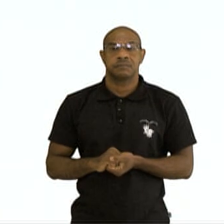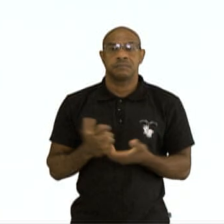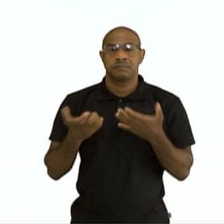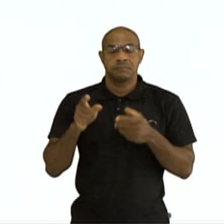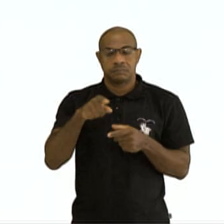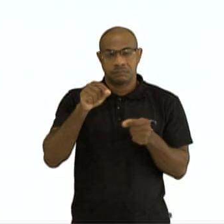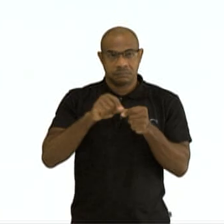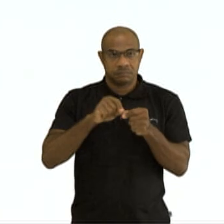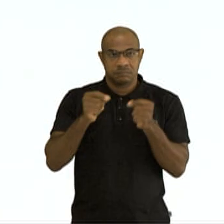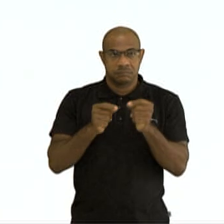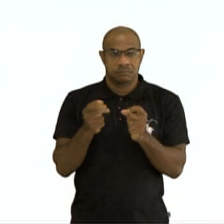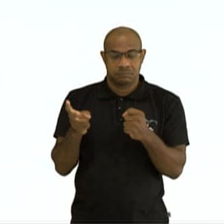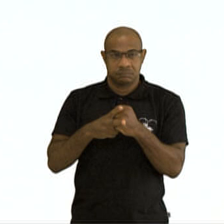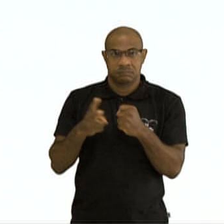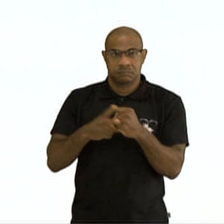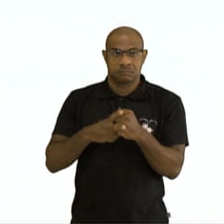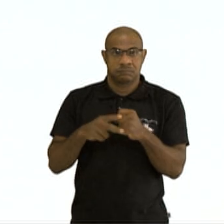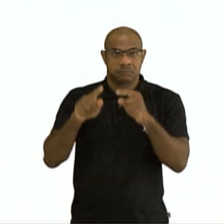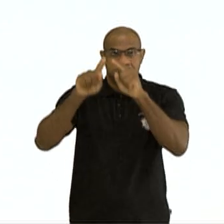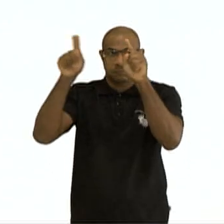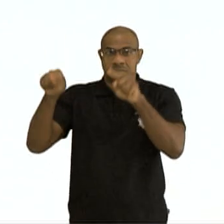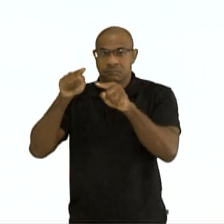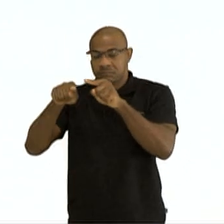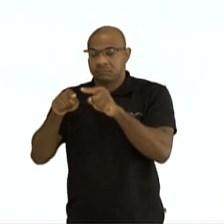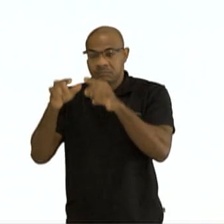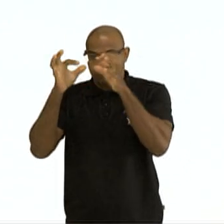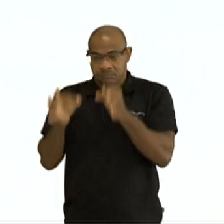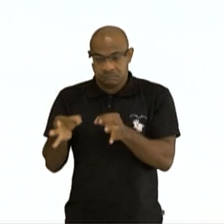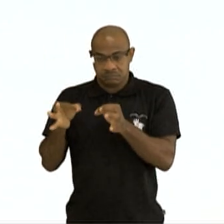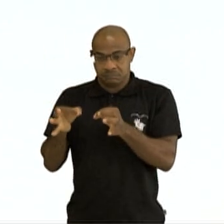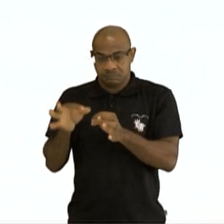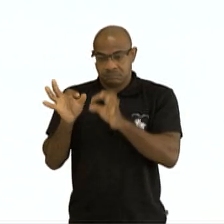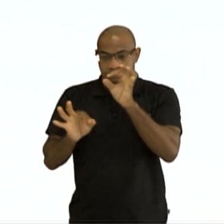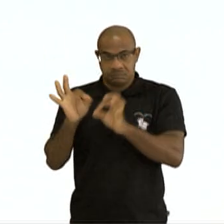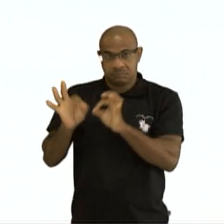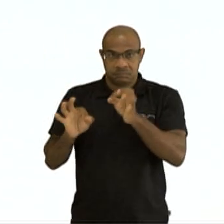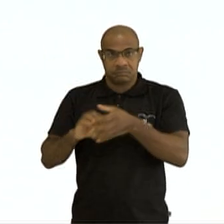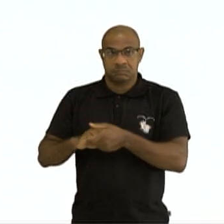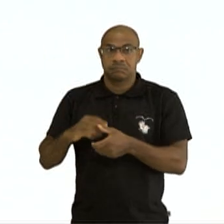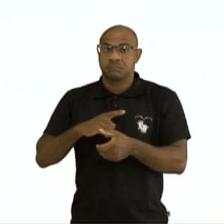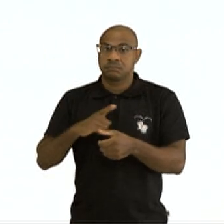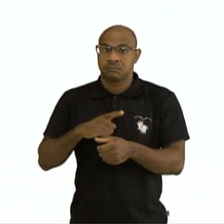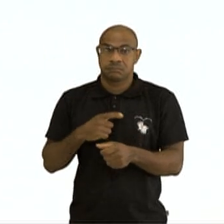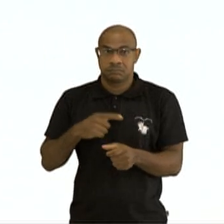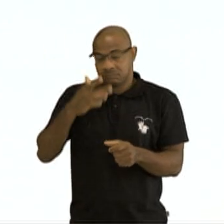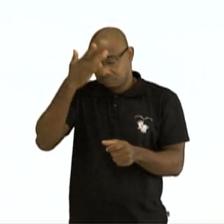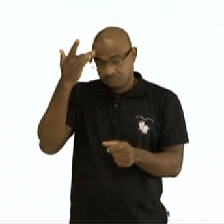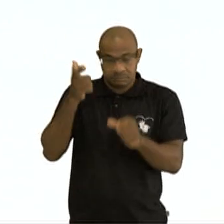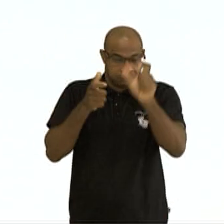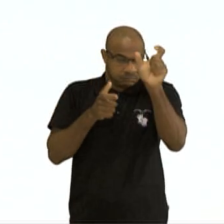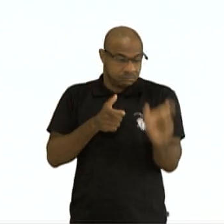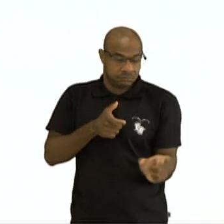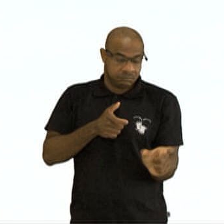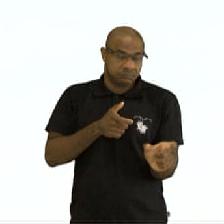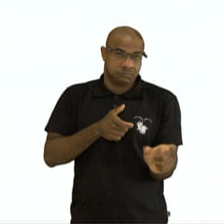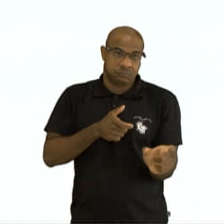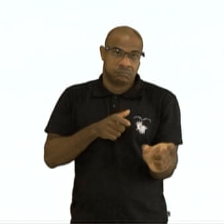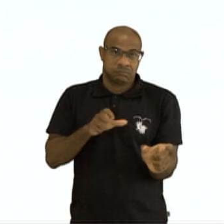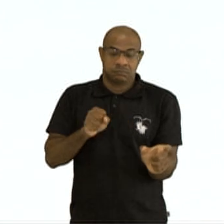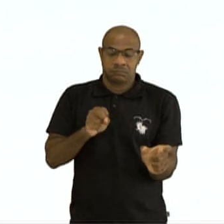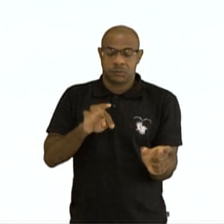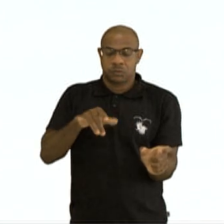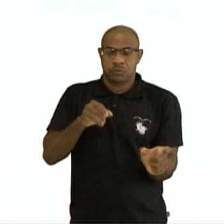vocês coloquem os verbos que estão entre parênteses na forma correta. Cuidado que eu também tenho o sujeito que vai vir junto, né? You,